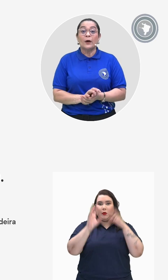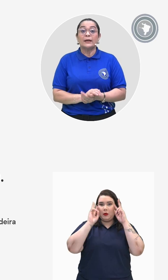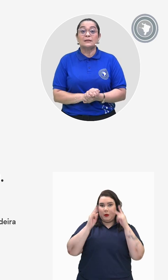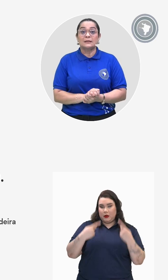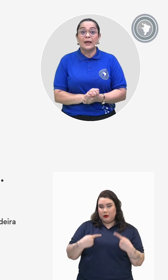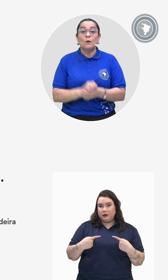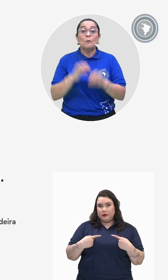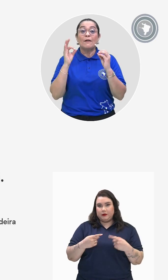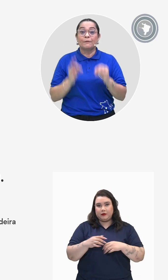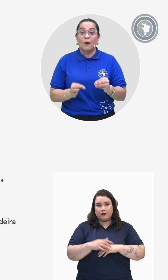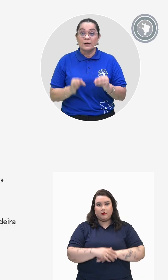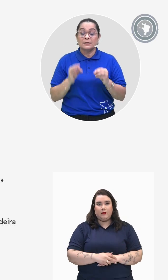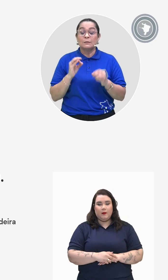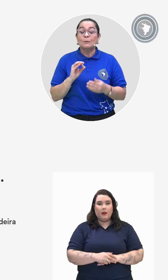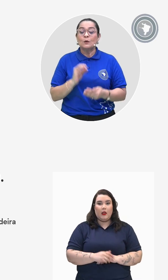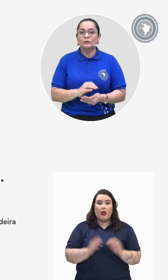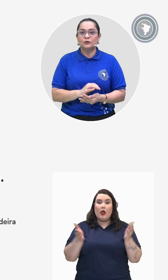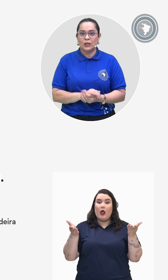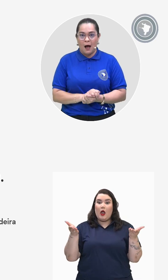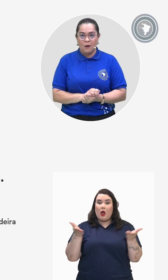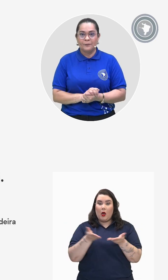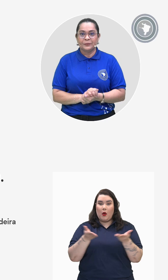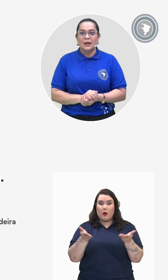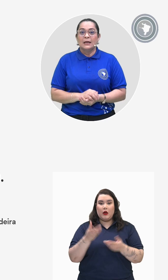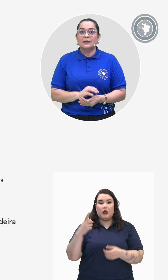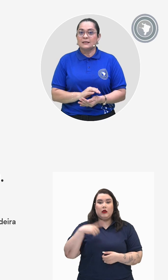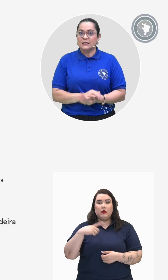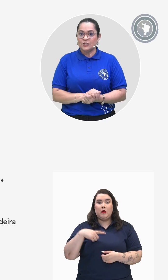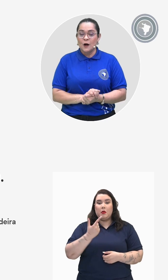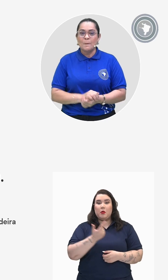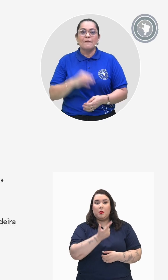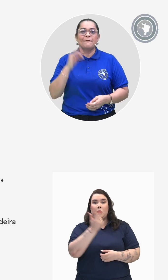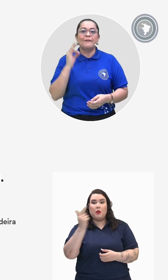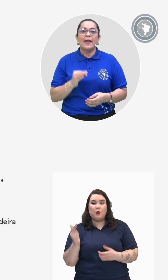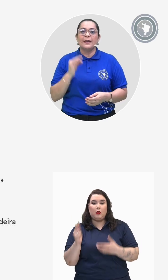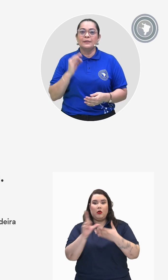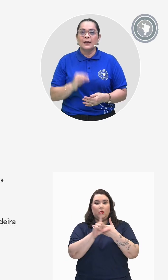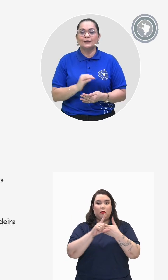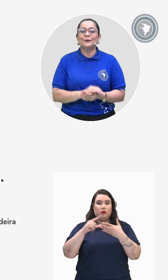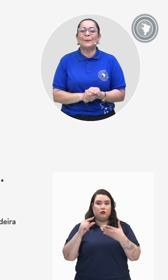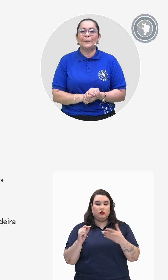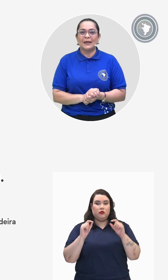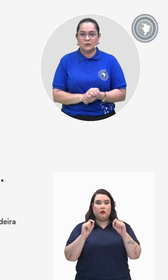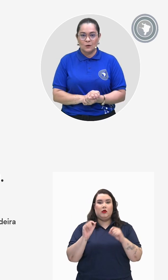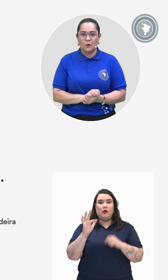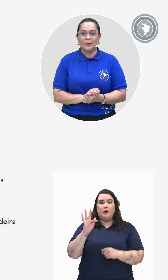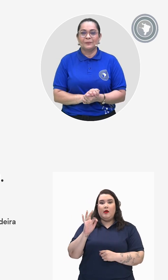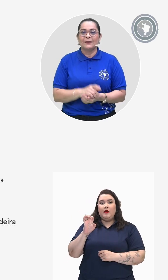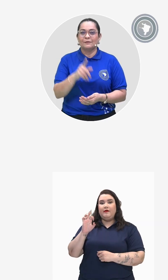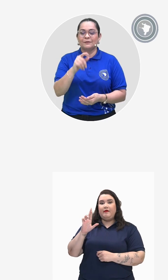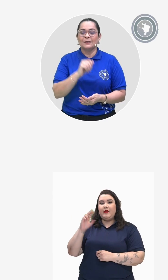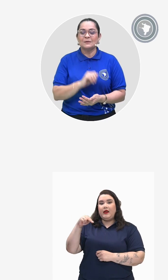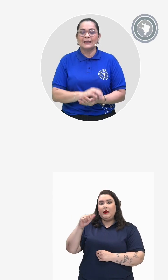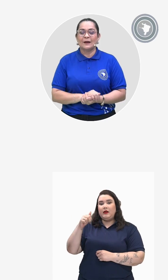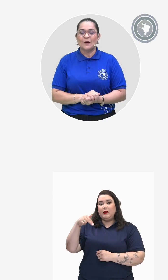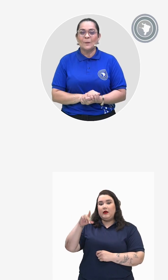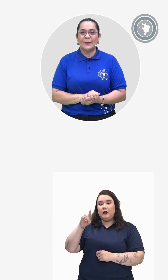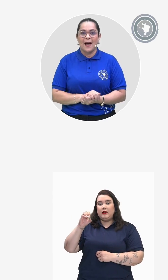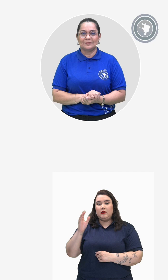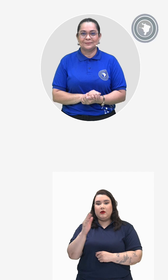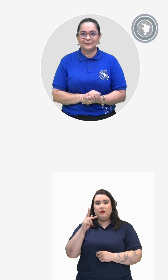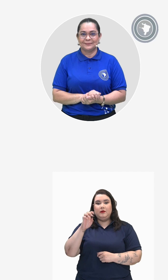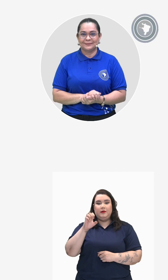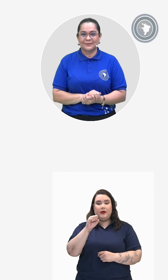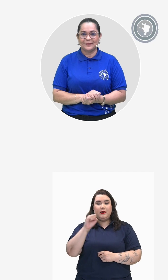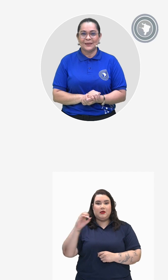vamos conhecer uma voz mundial que se chama Fernando Pessoa. Vamos aí